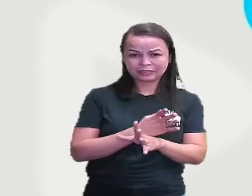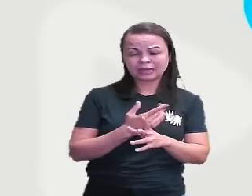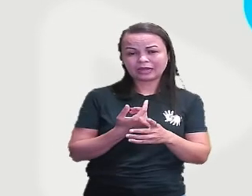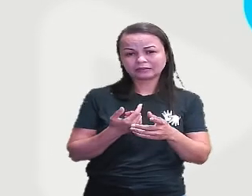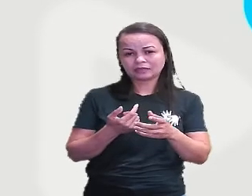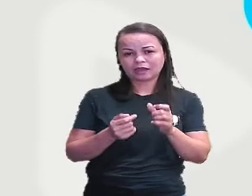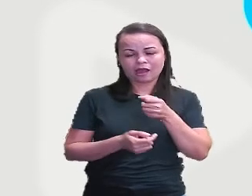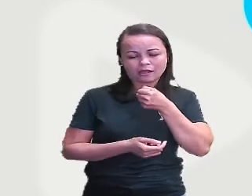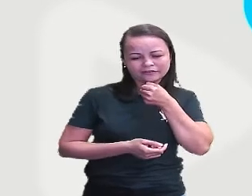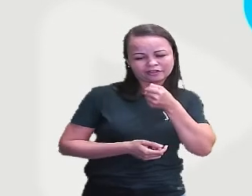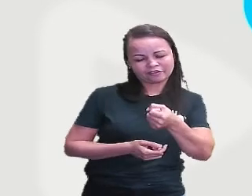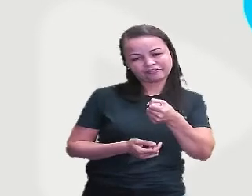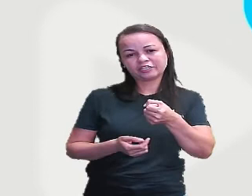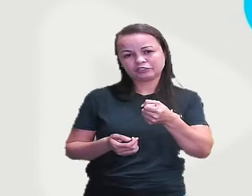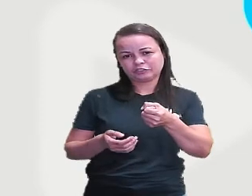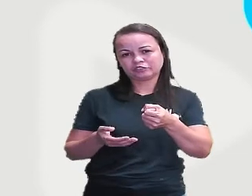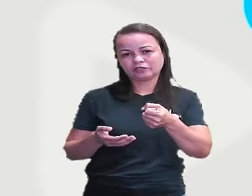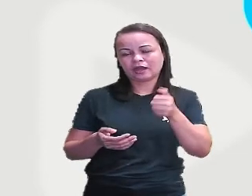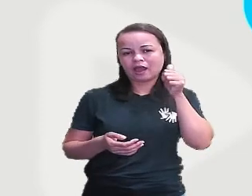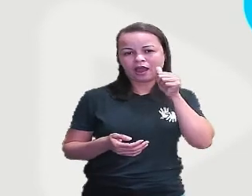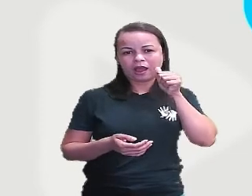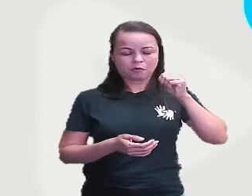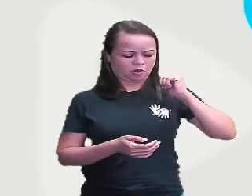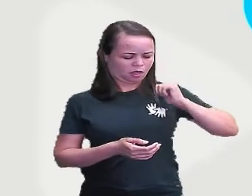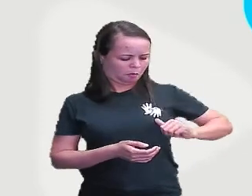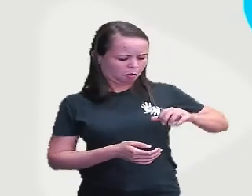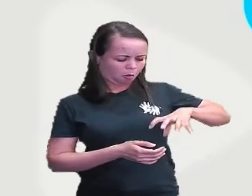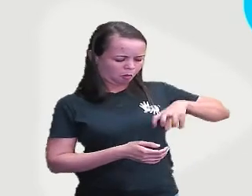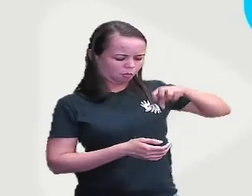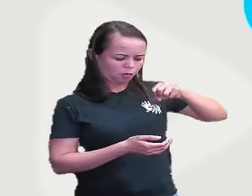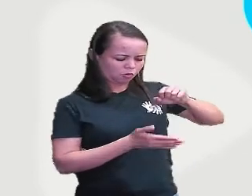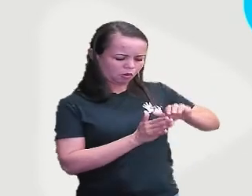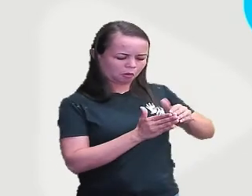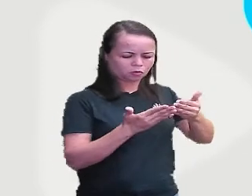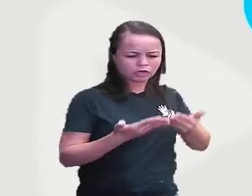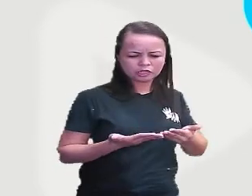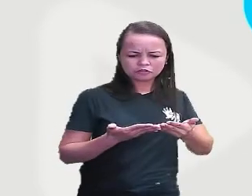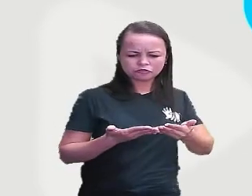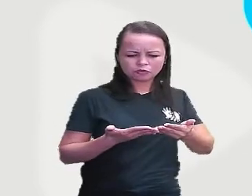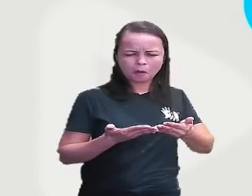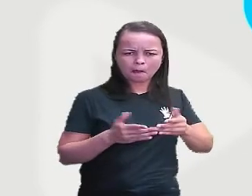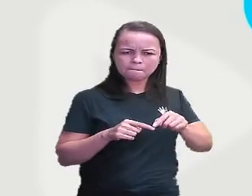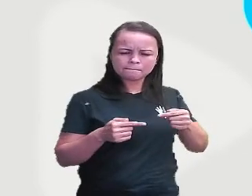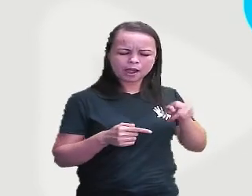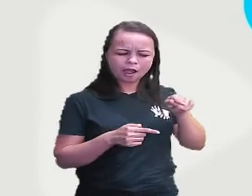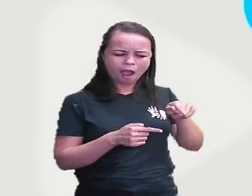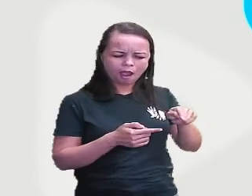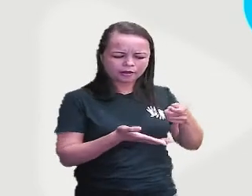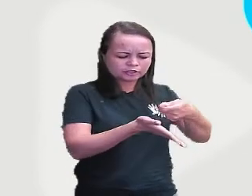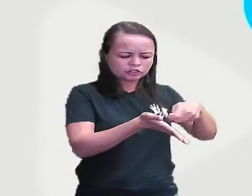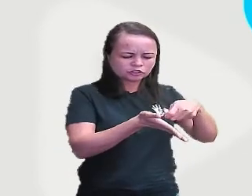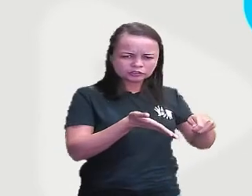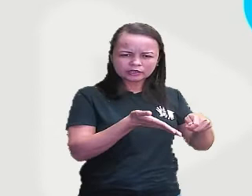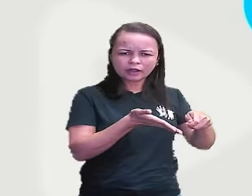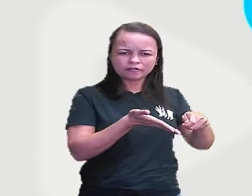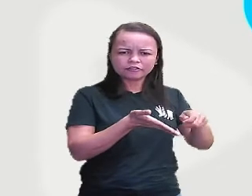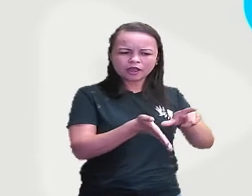bolsa. Vai pedir meu autógrafo, mas ela mesma usa a caneta para escrever alguma coisa no livro antes de passá-lo para